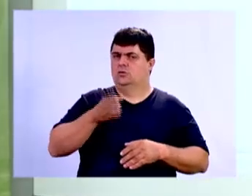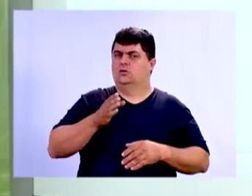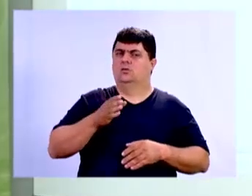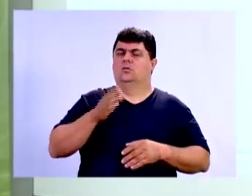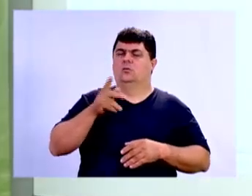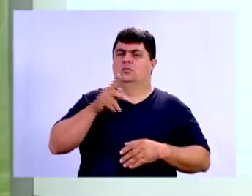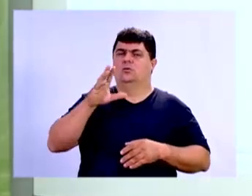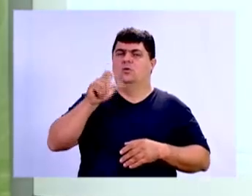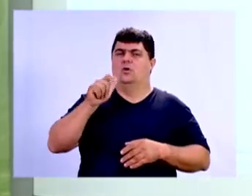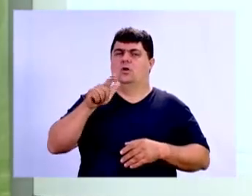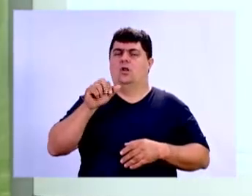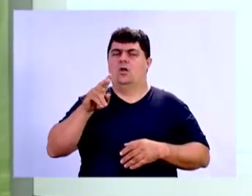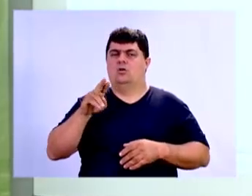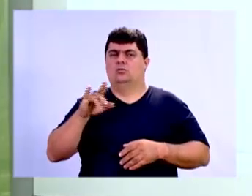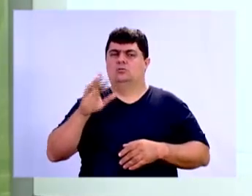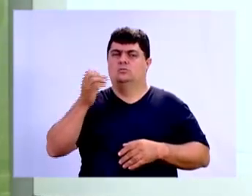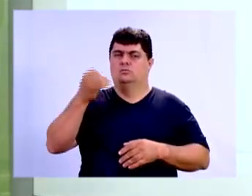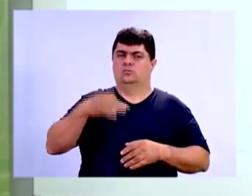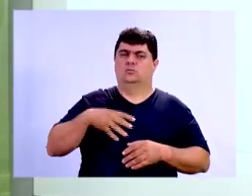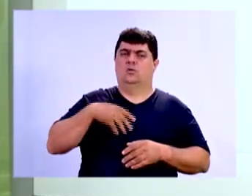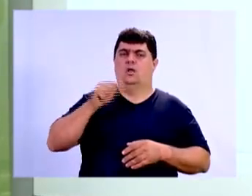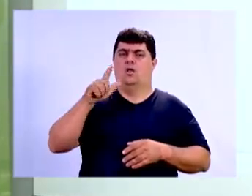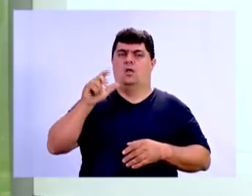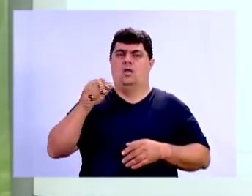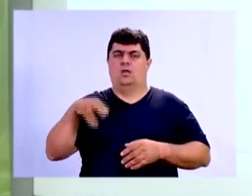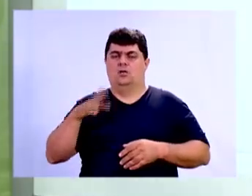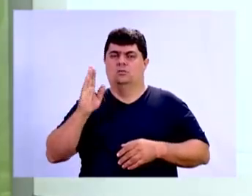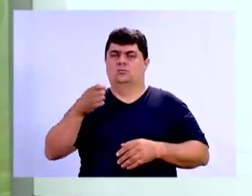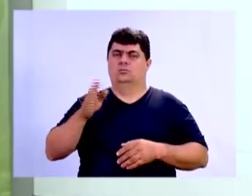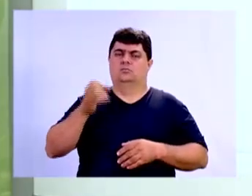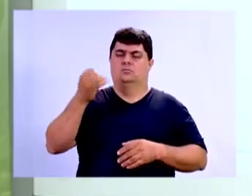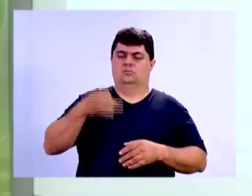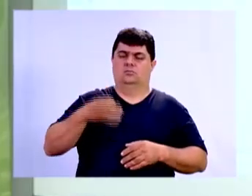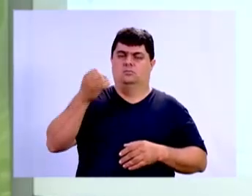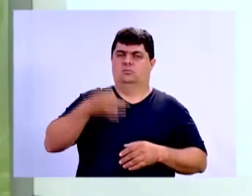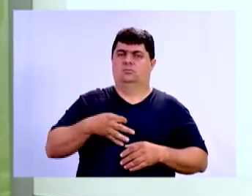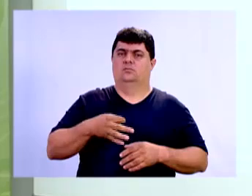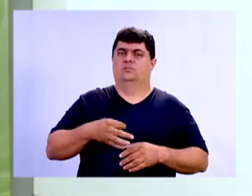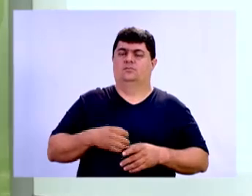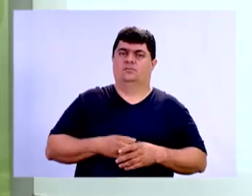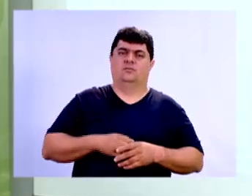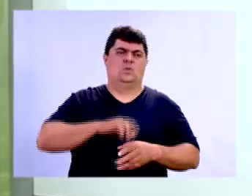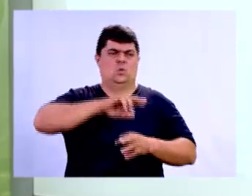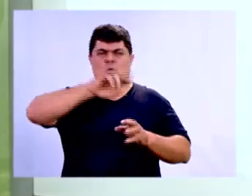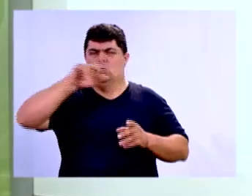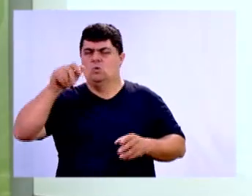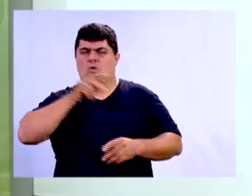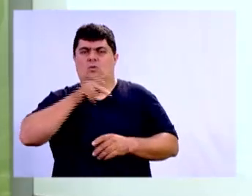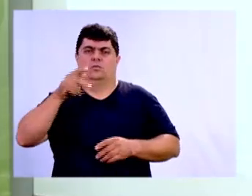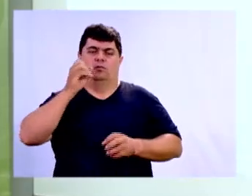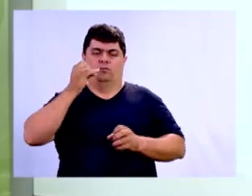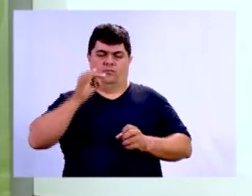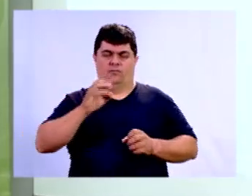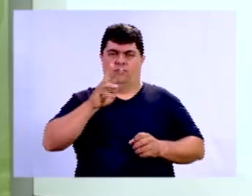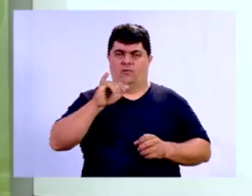Cláudio chegou a comentar, aqui o professor Alan chegou a falar, aqui o professor... vários professores vão passar por vocês